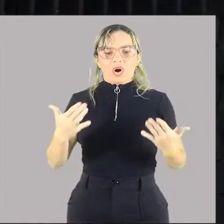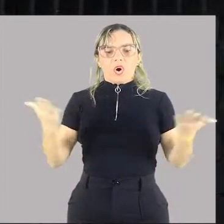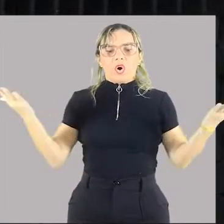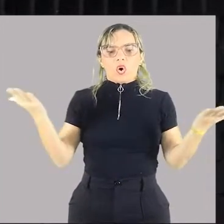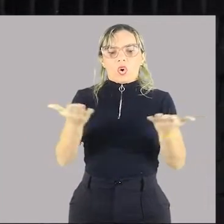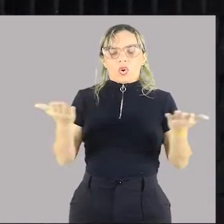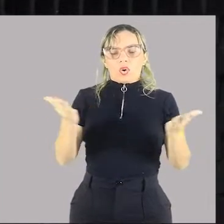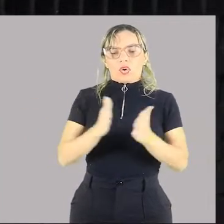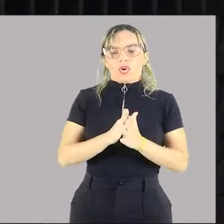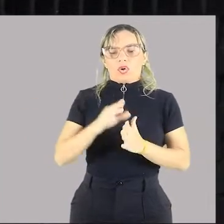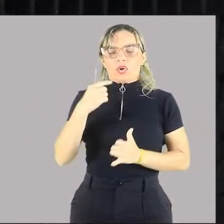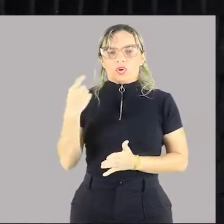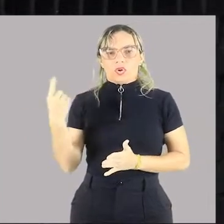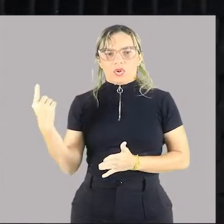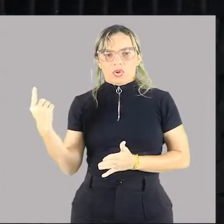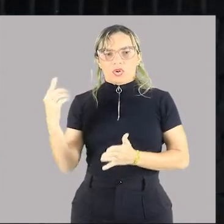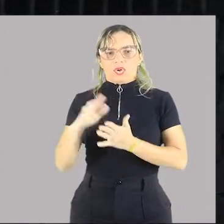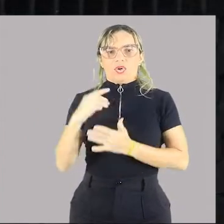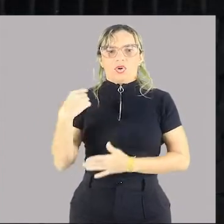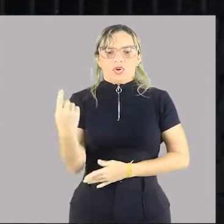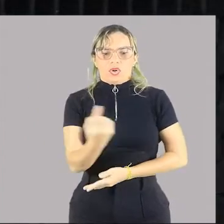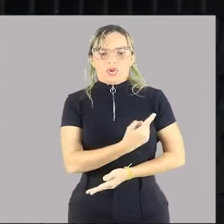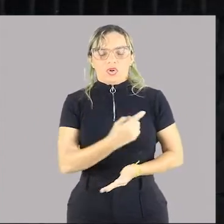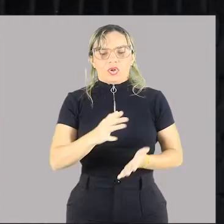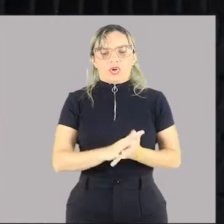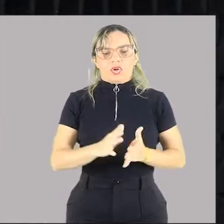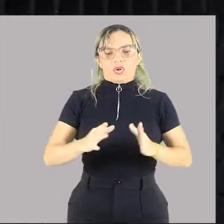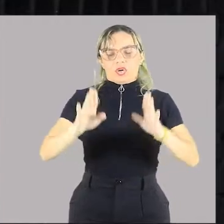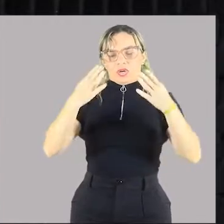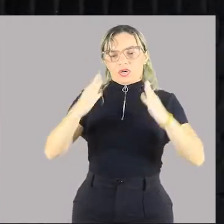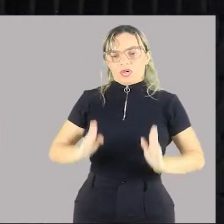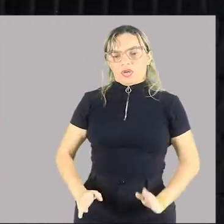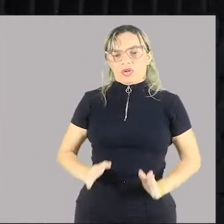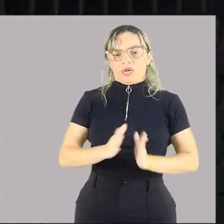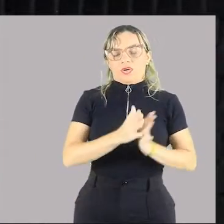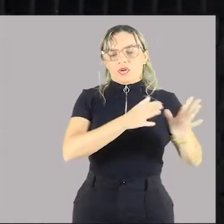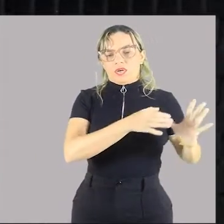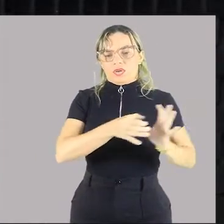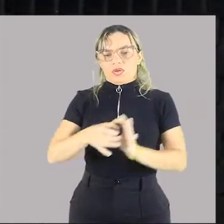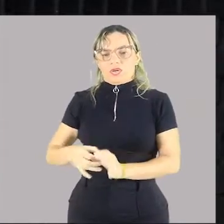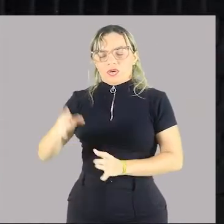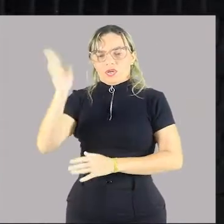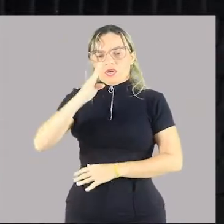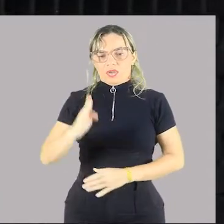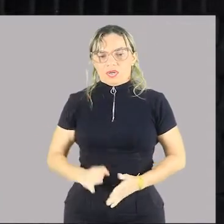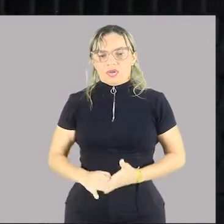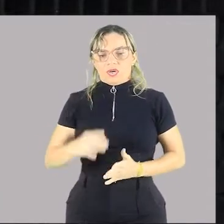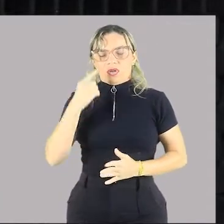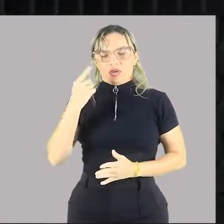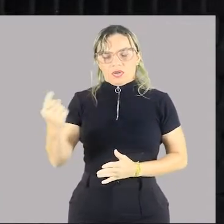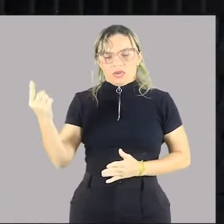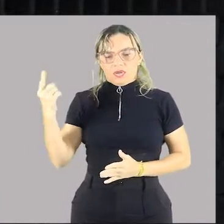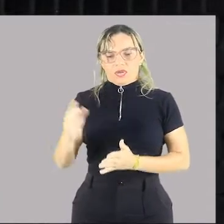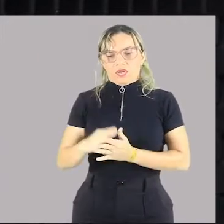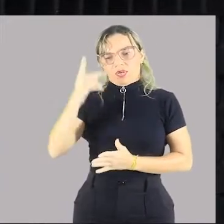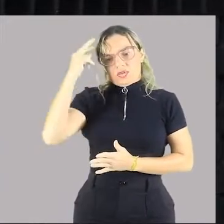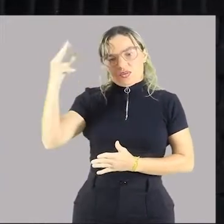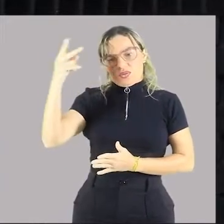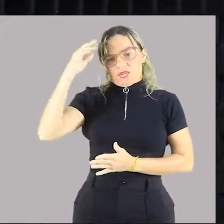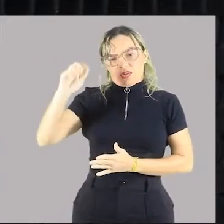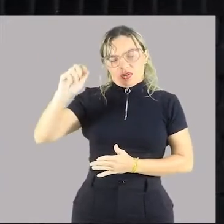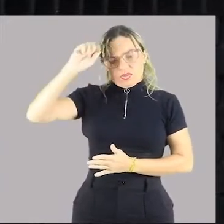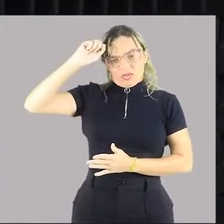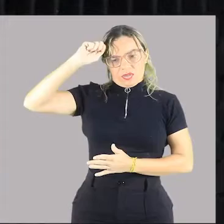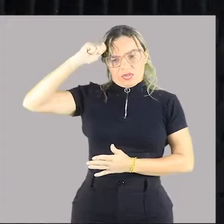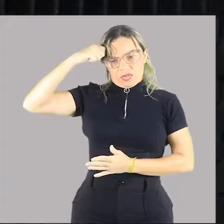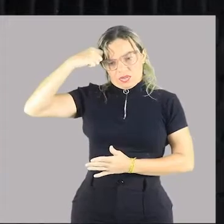hoje, nós iremos discutir a realidade brasileira, analisando a história dos